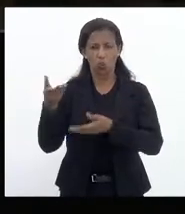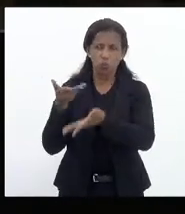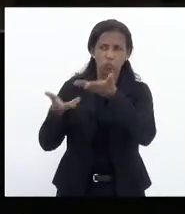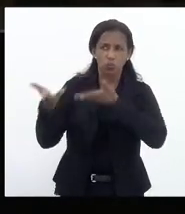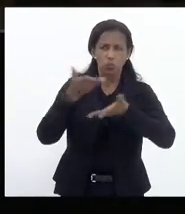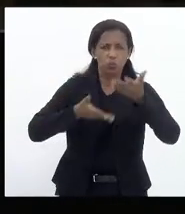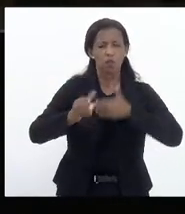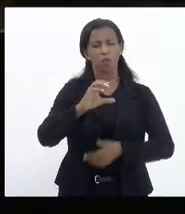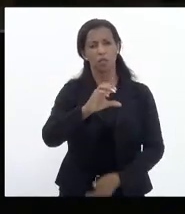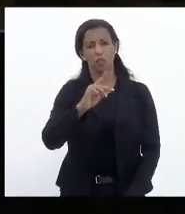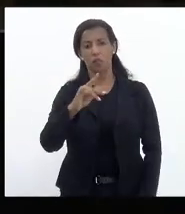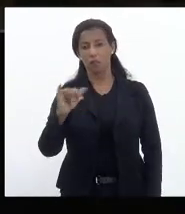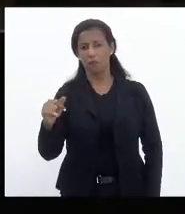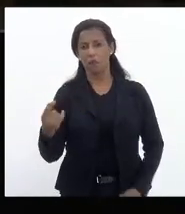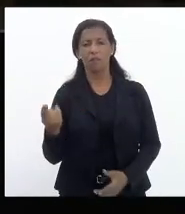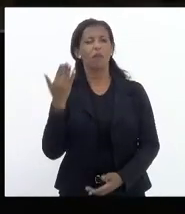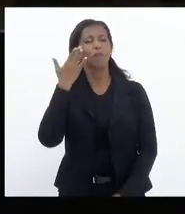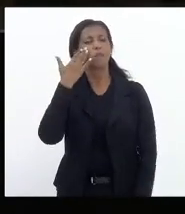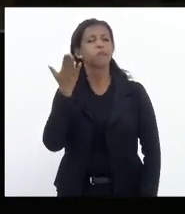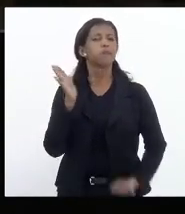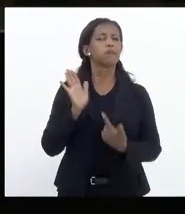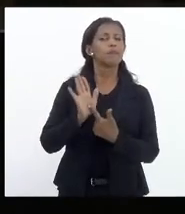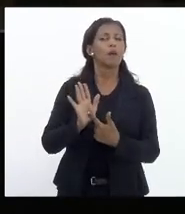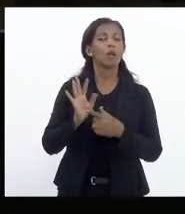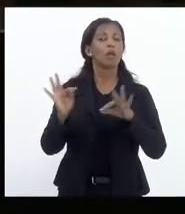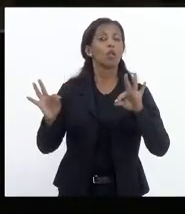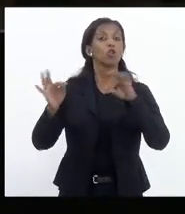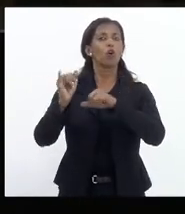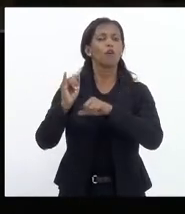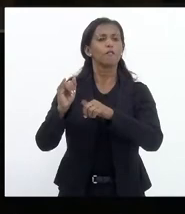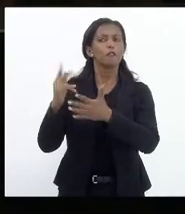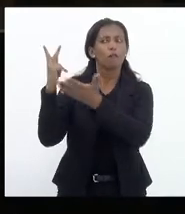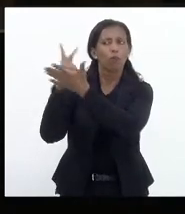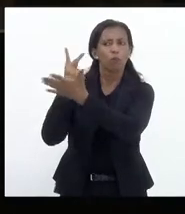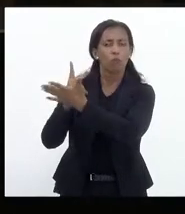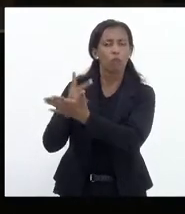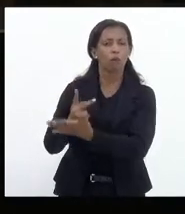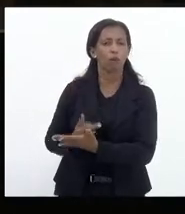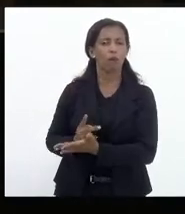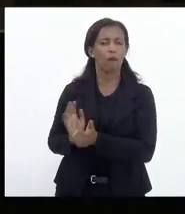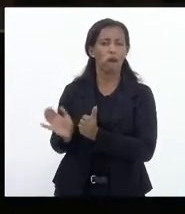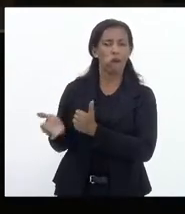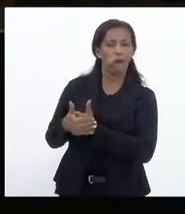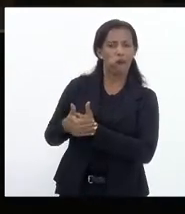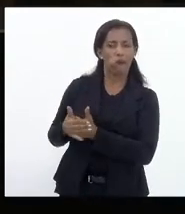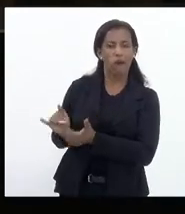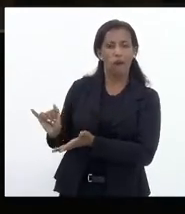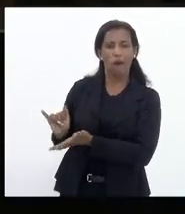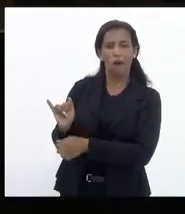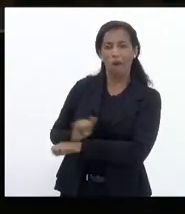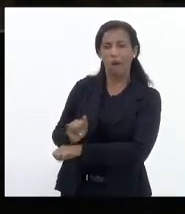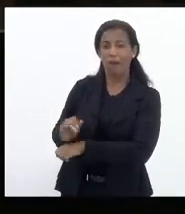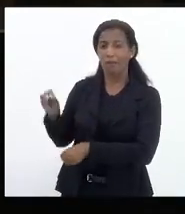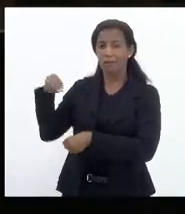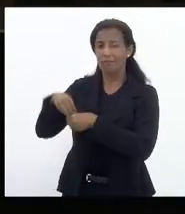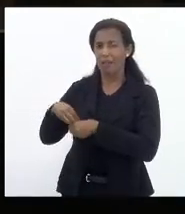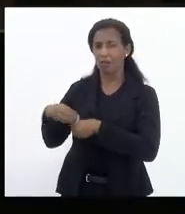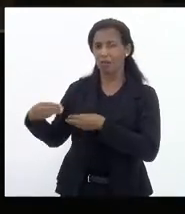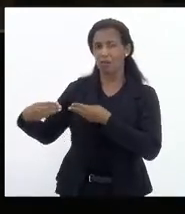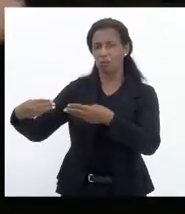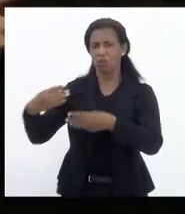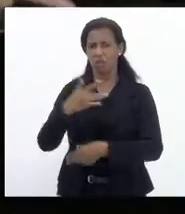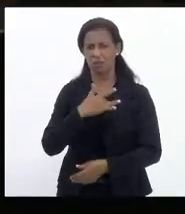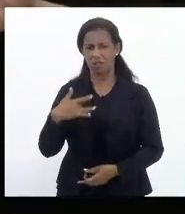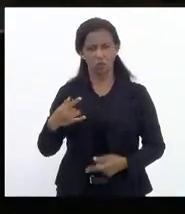que essas IPVA desvendar todas as irregularidades que estavam sendo cometidos dentro do Ministério da Saúde